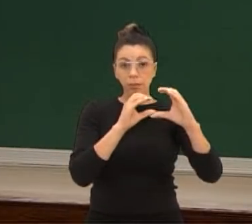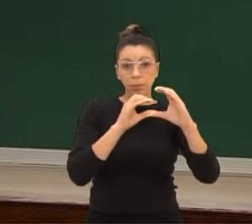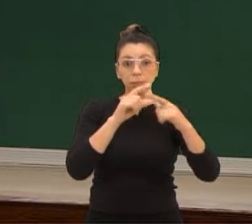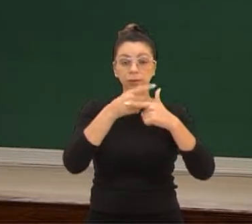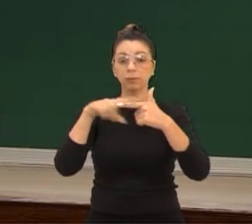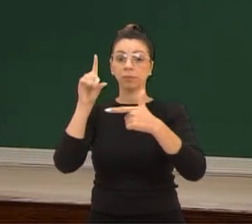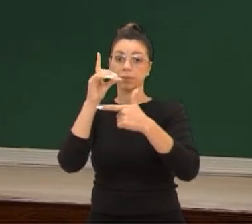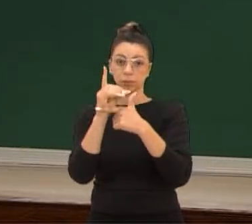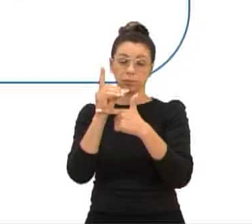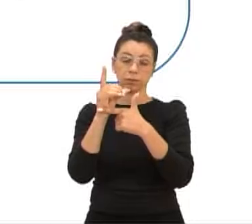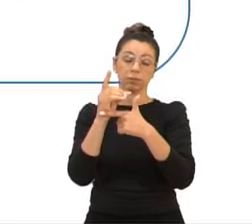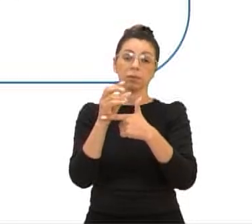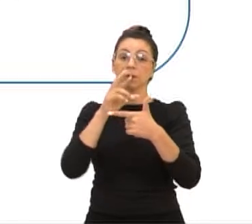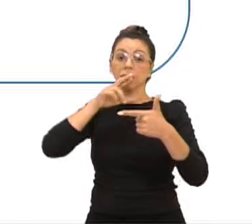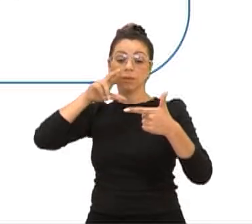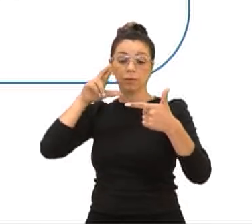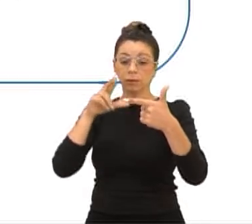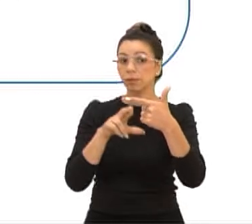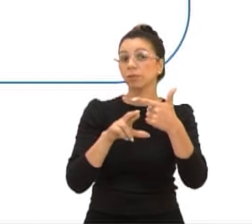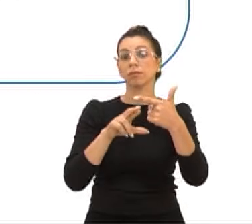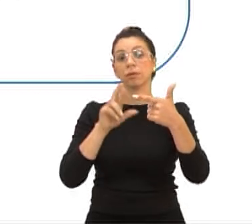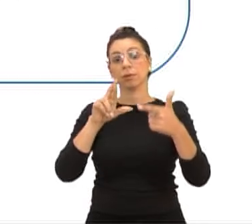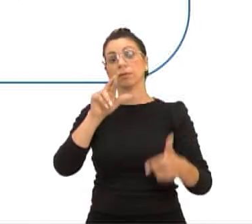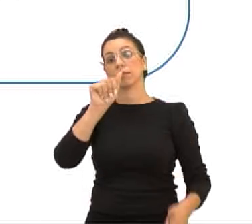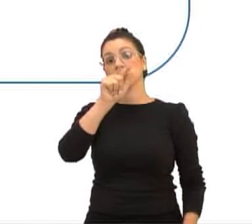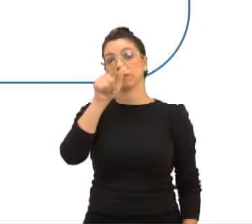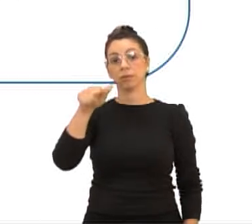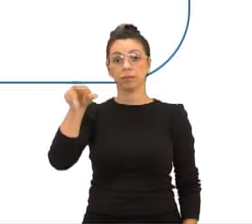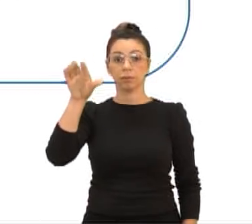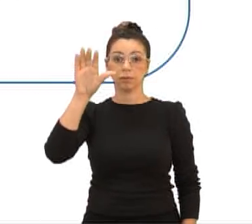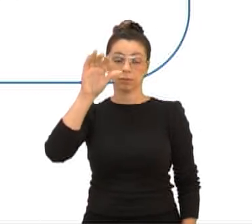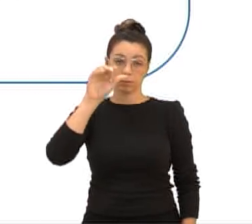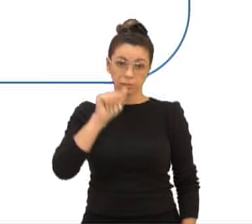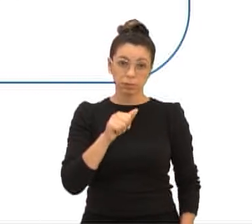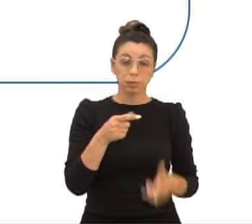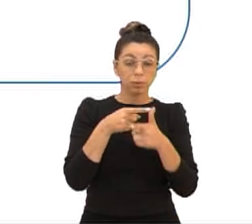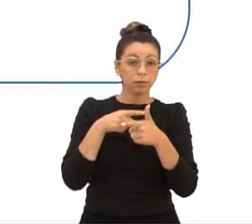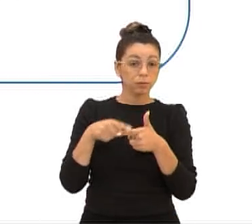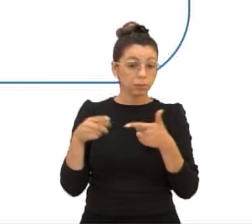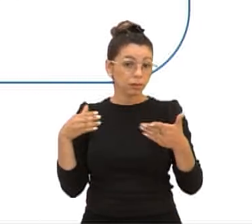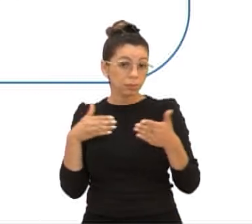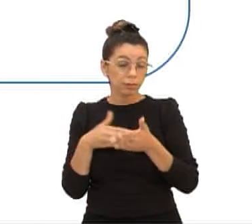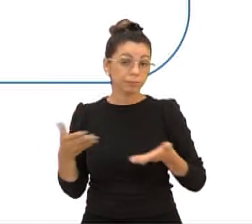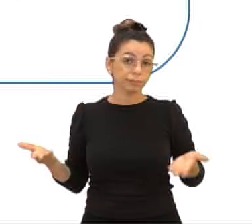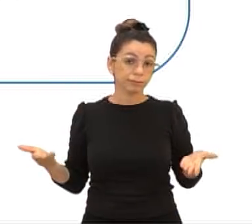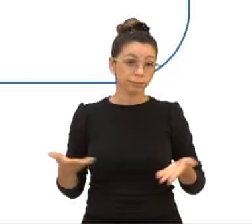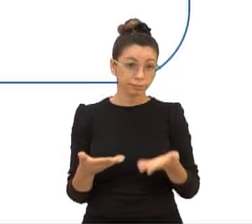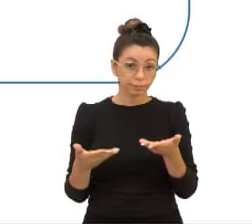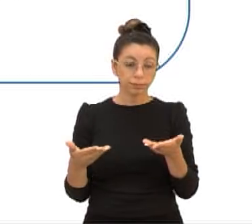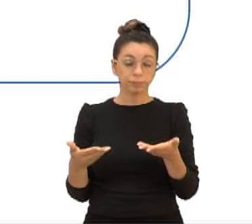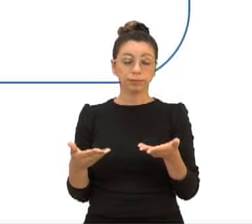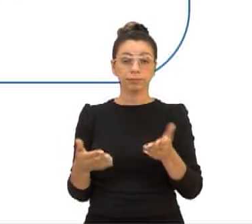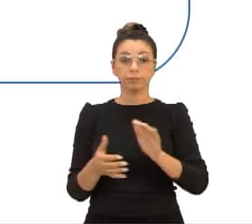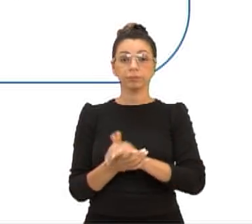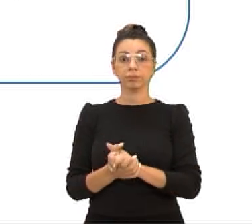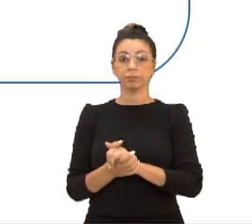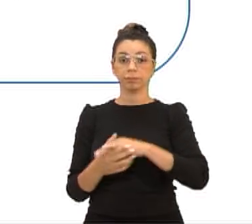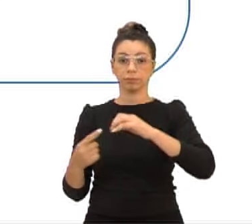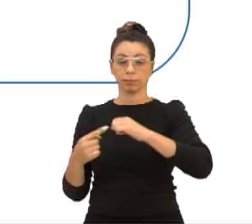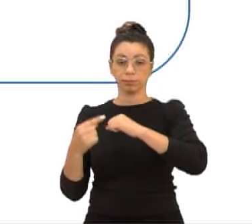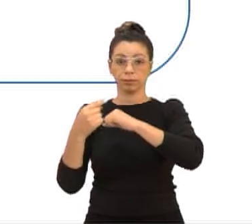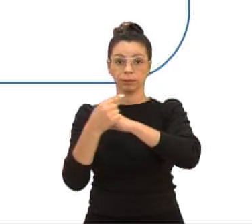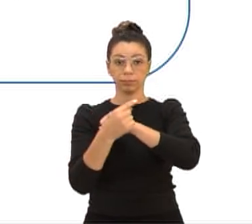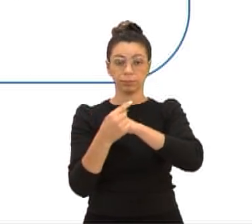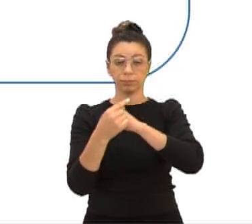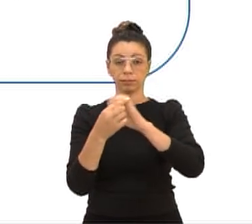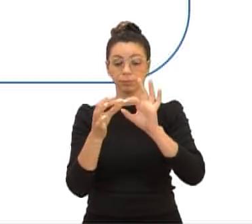é resultado dessa razão, do que nós dividimos até agora, do valor do comprimento que vocês mediram de